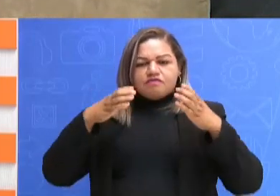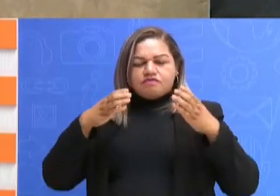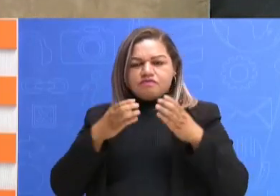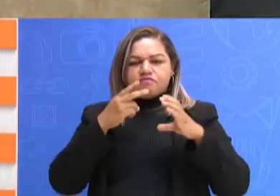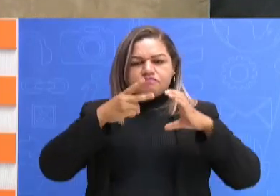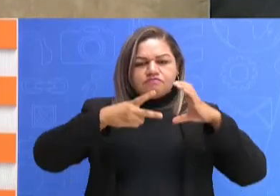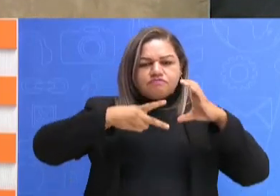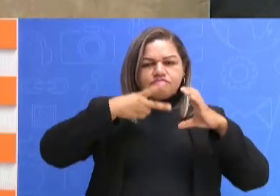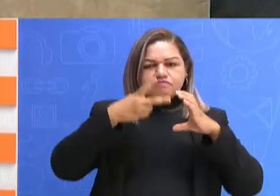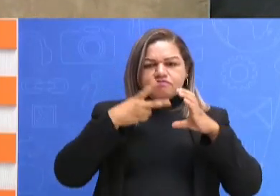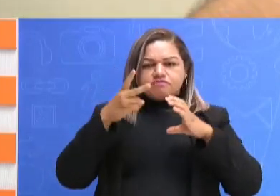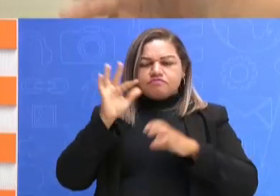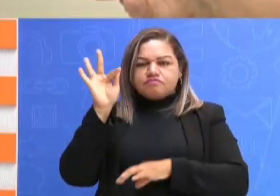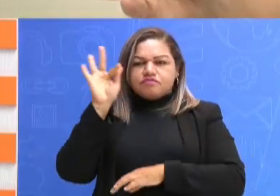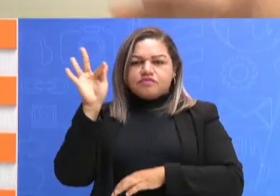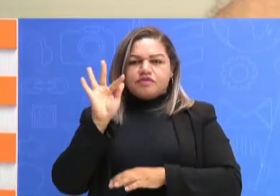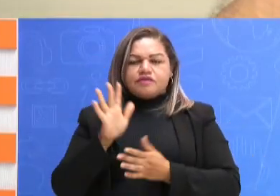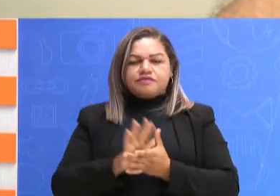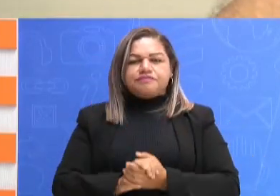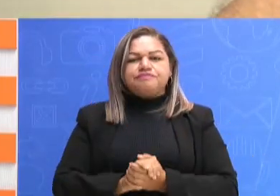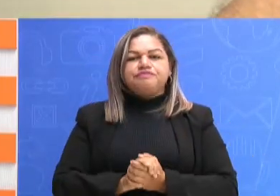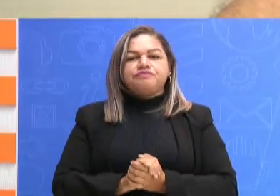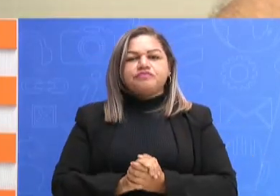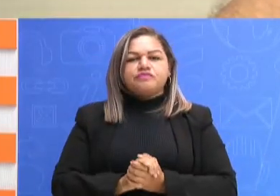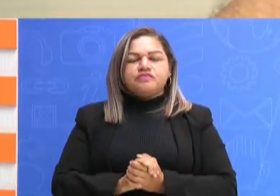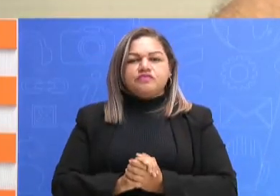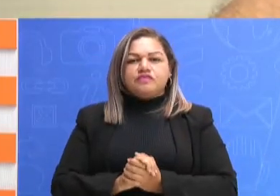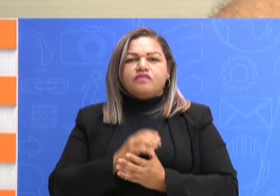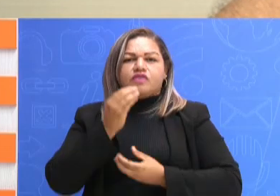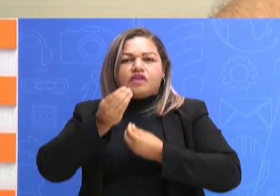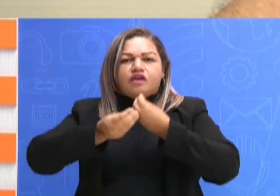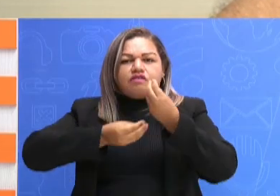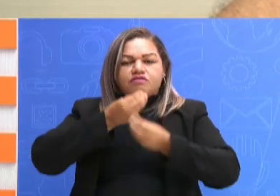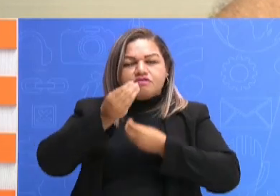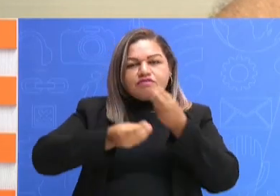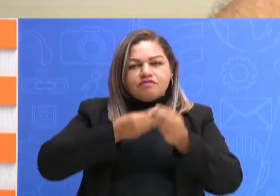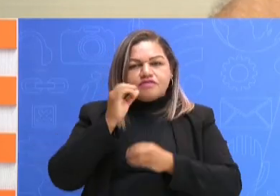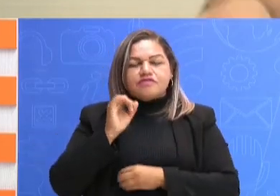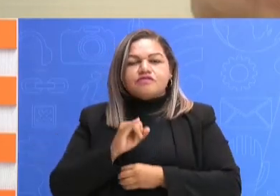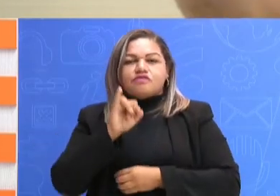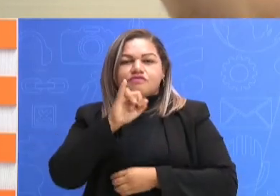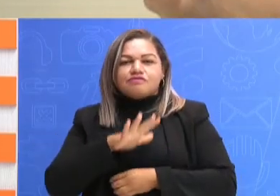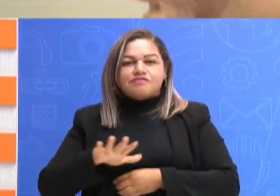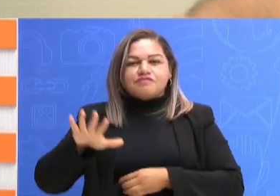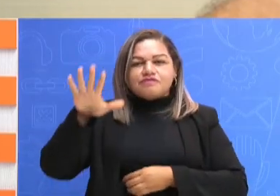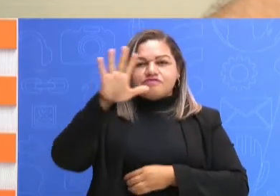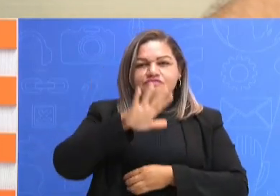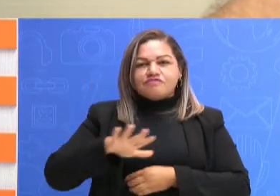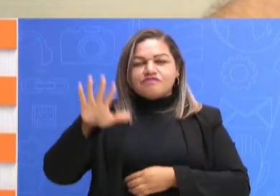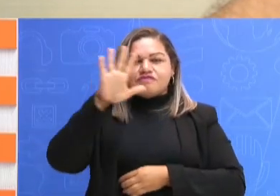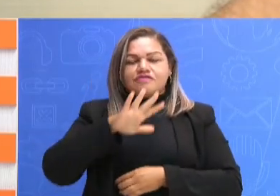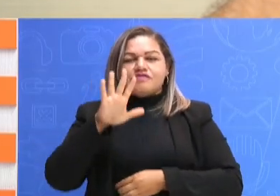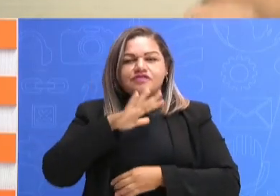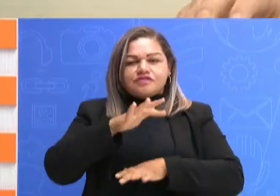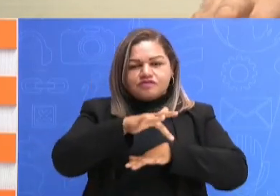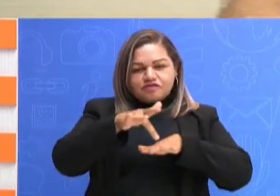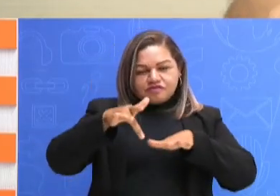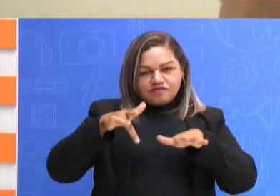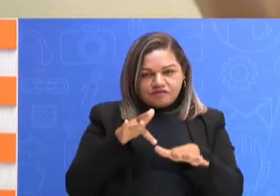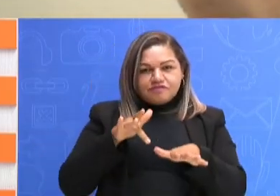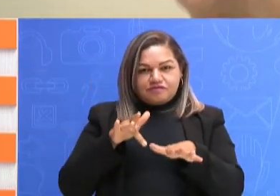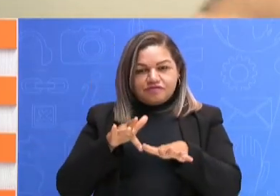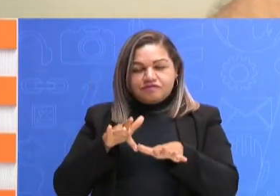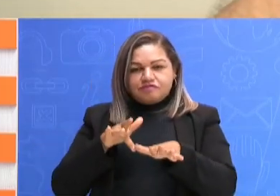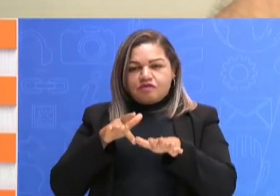nível de Câmara Federal? Augusto, como essas imagens estão sendo mostradas através das redes sociais, então